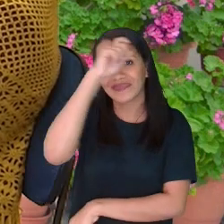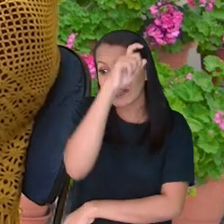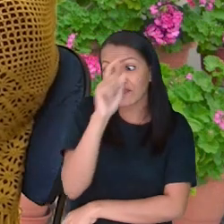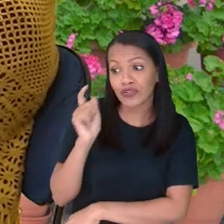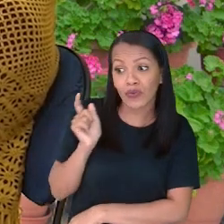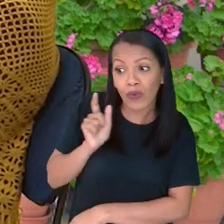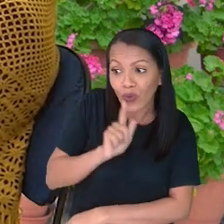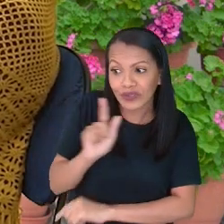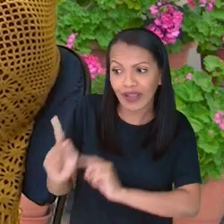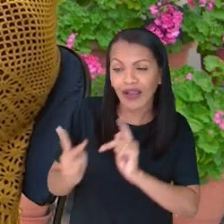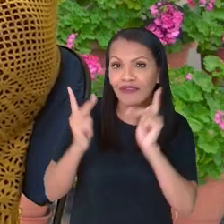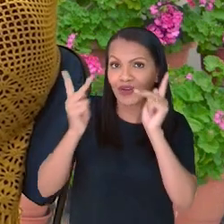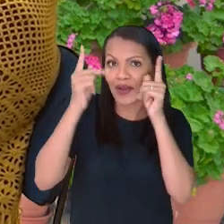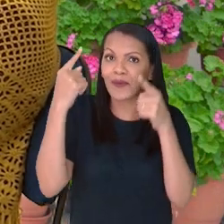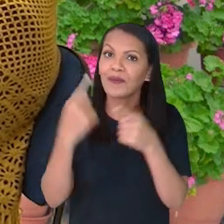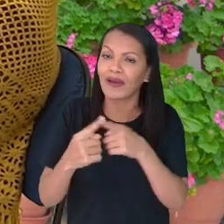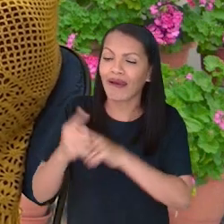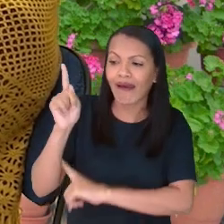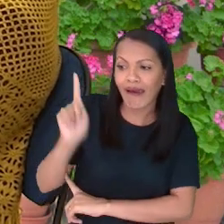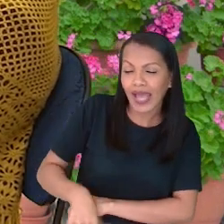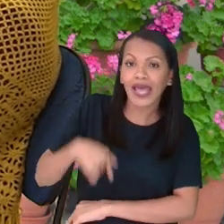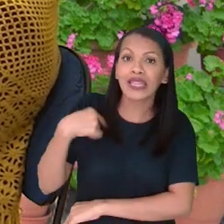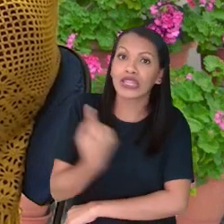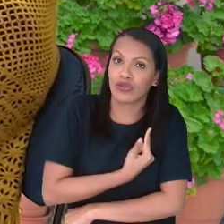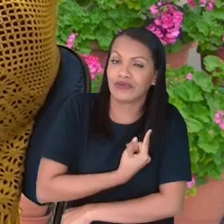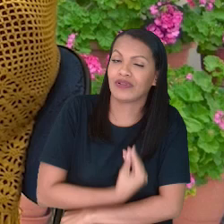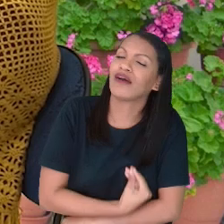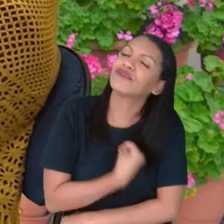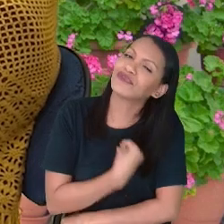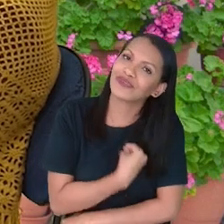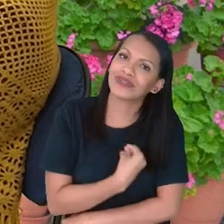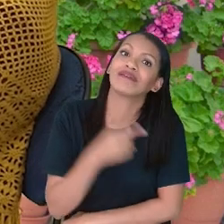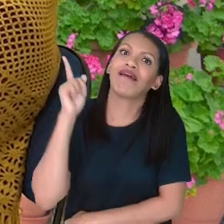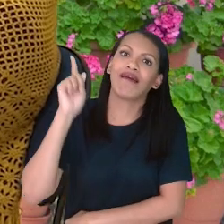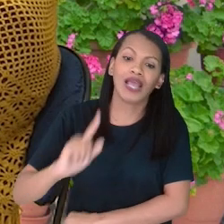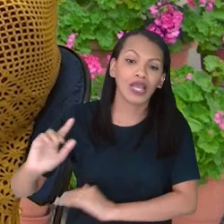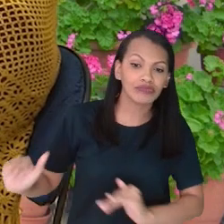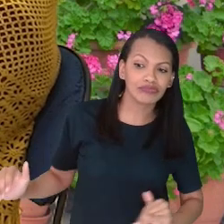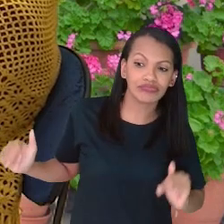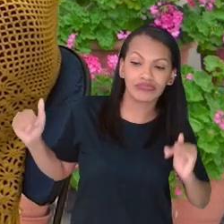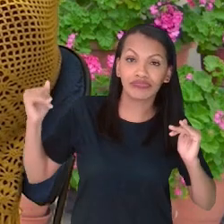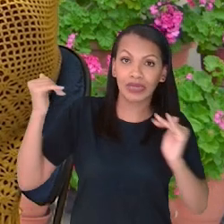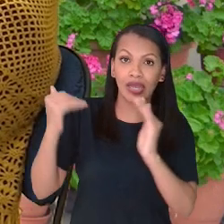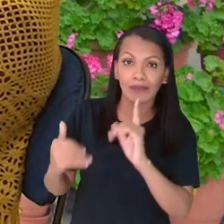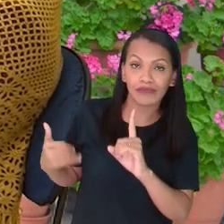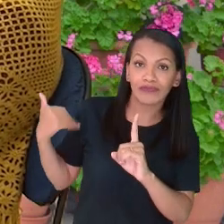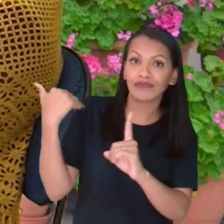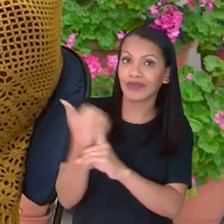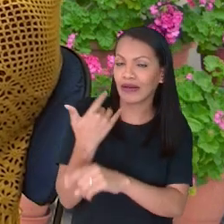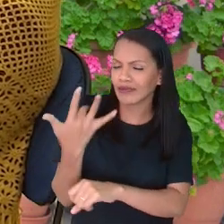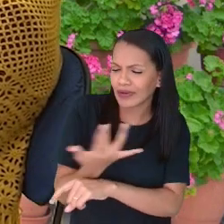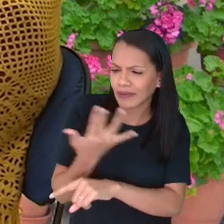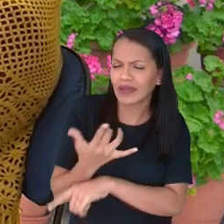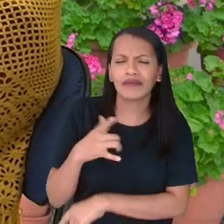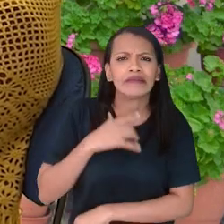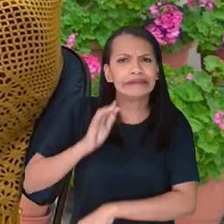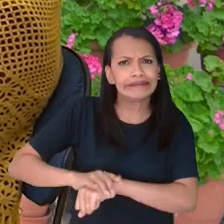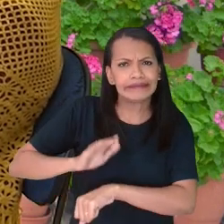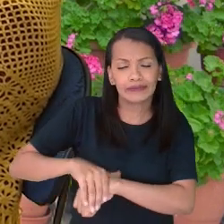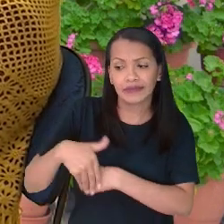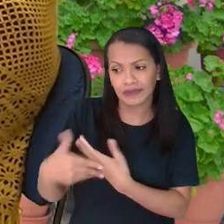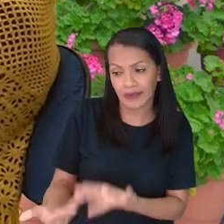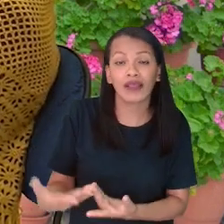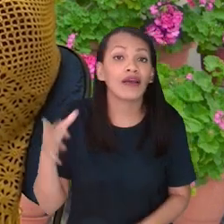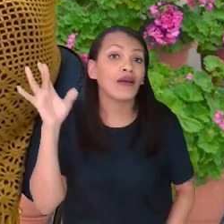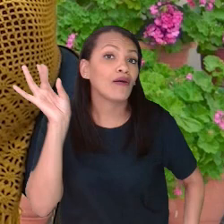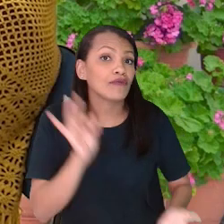vencer, porque essa é a ânsia da vida, ser acima de tudo autossuficiente e independente. A